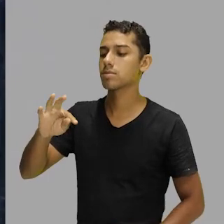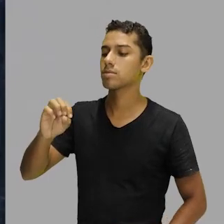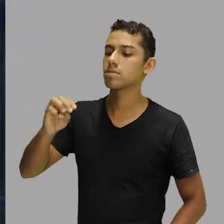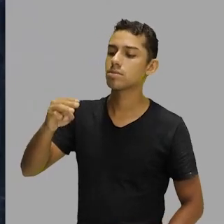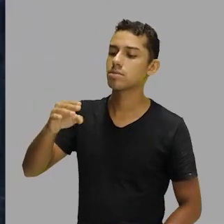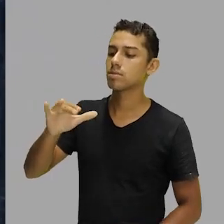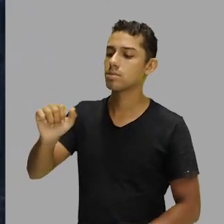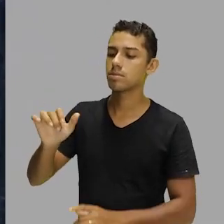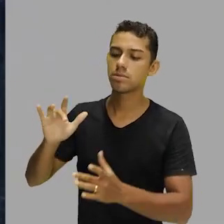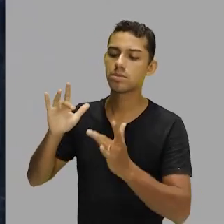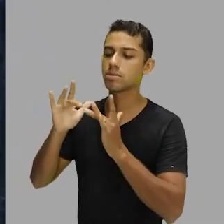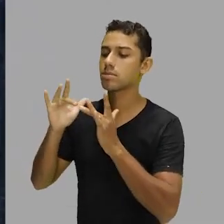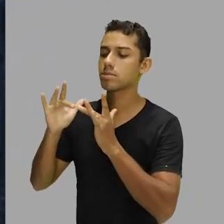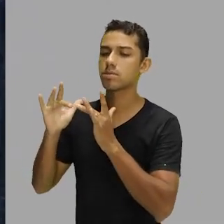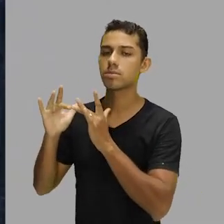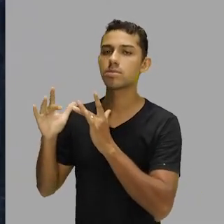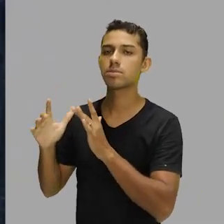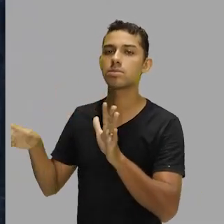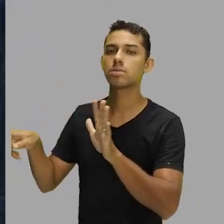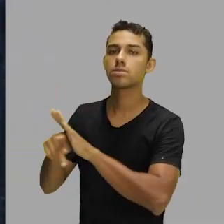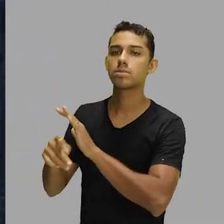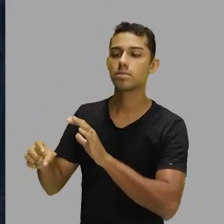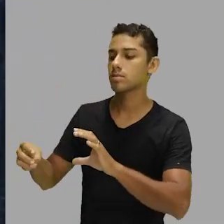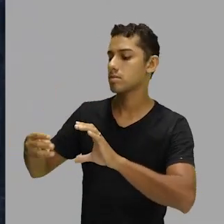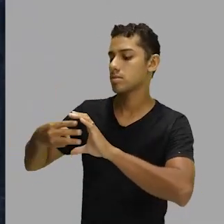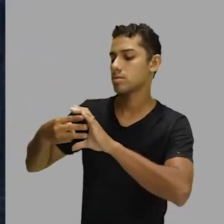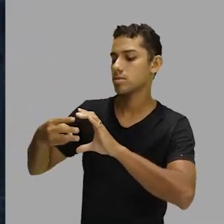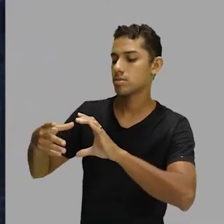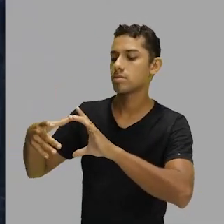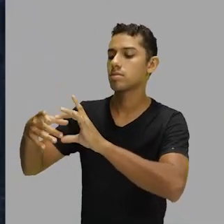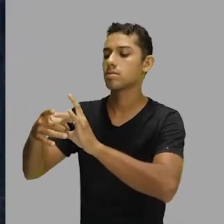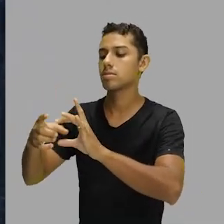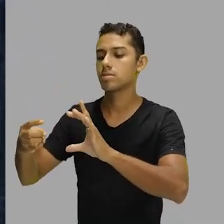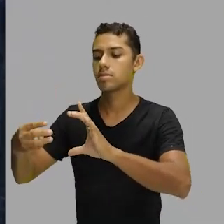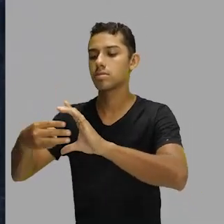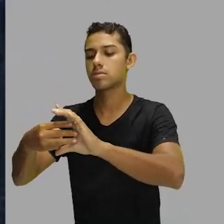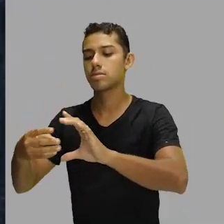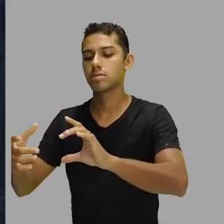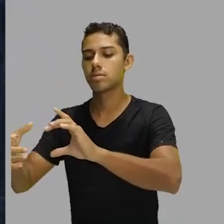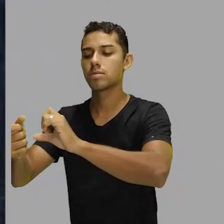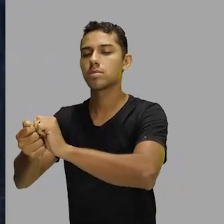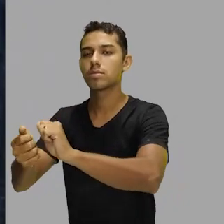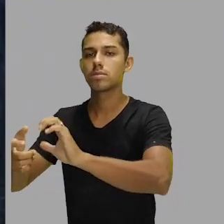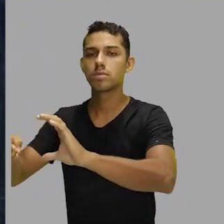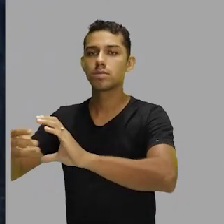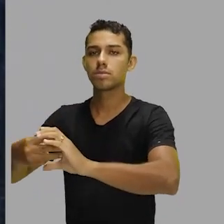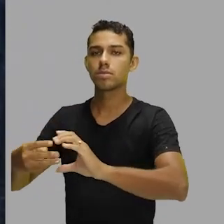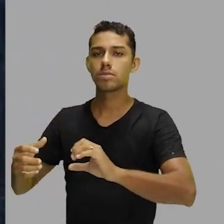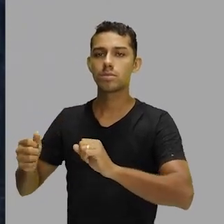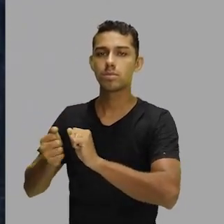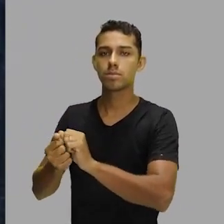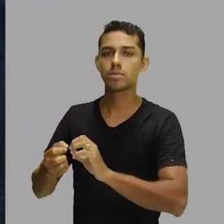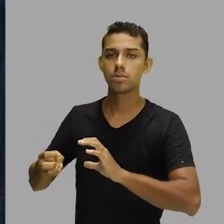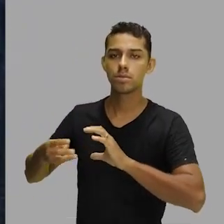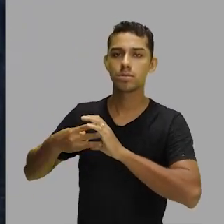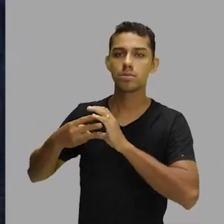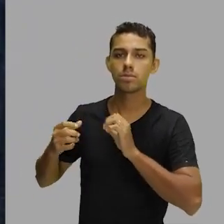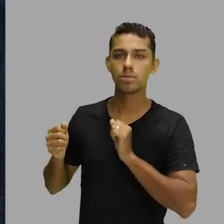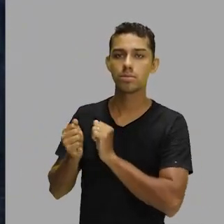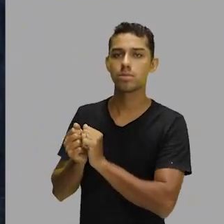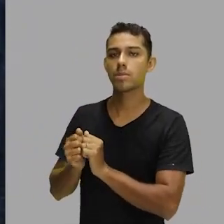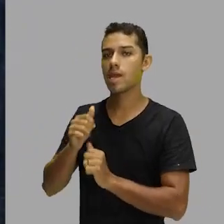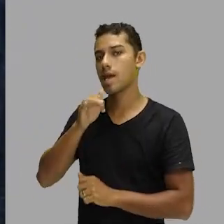são o corpo, as células desses indivíduos são juntas, ok? Como se fossem